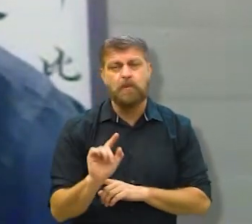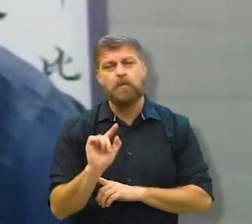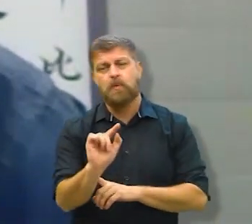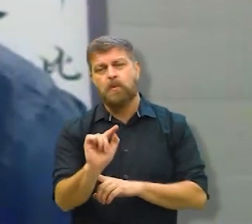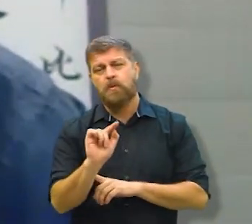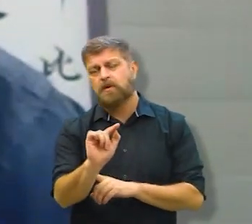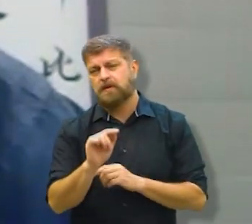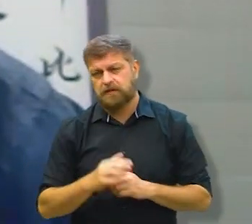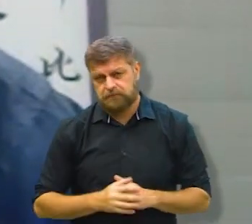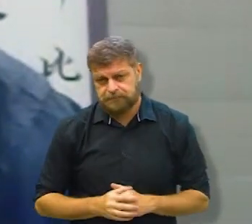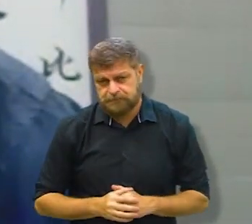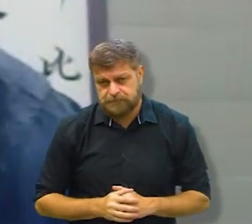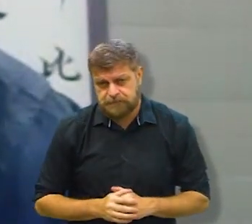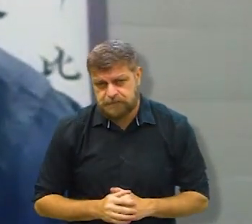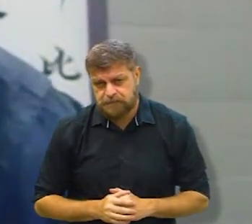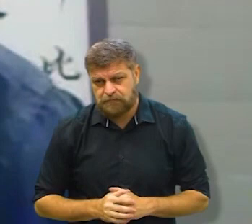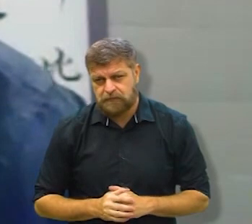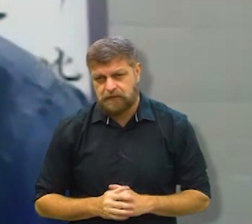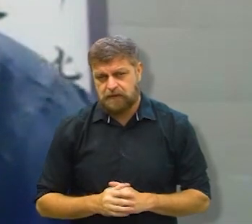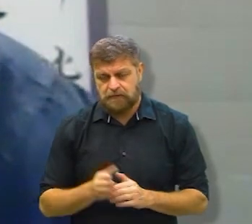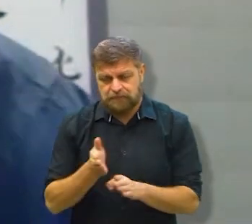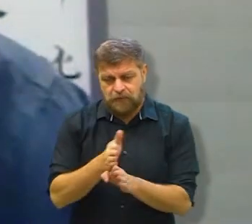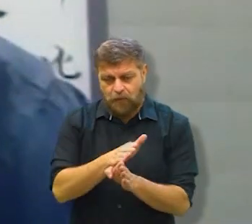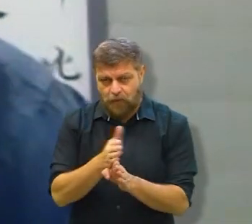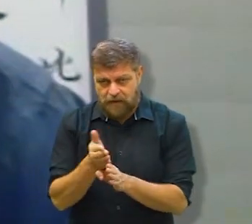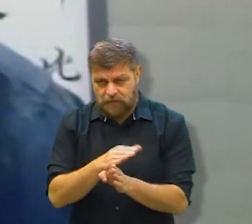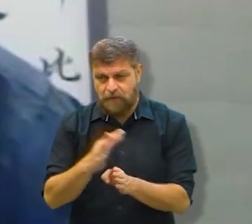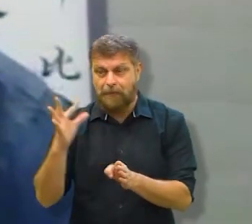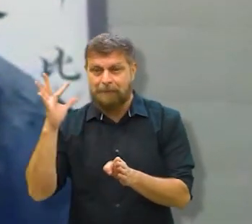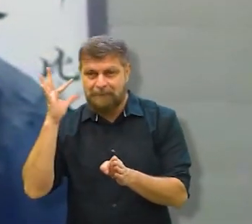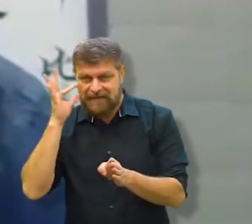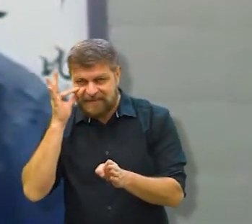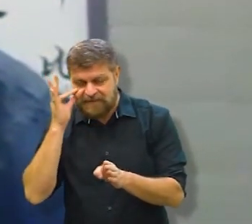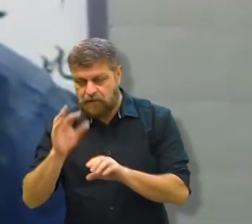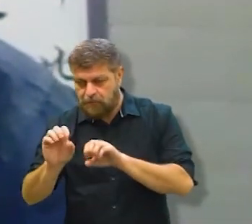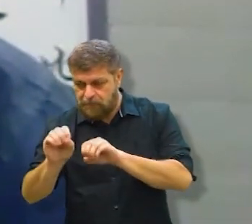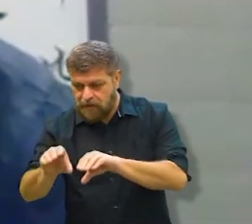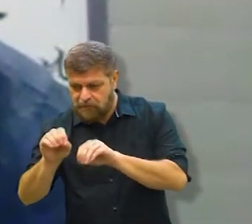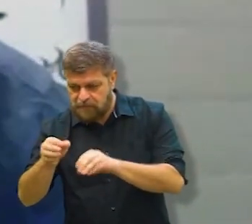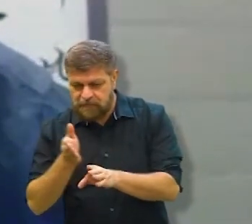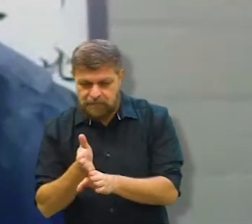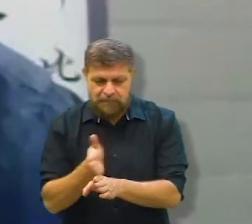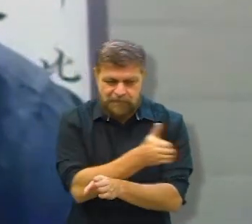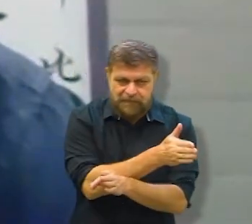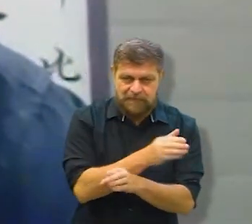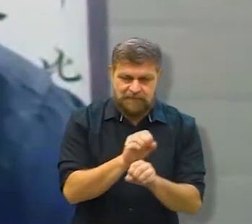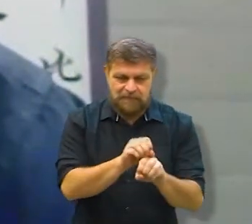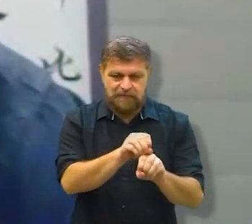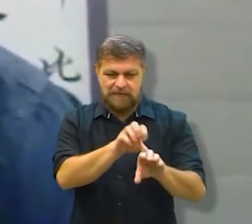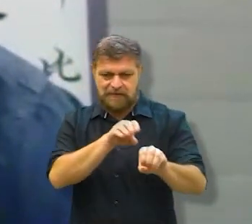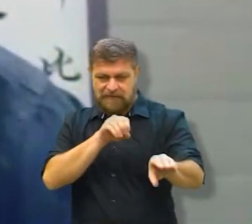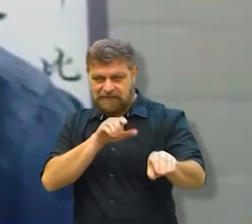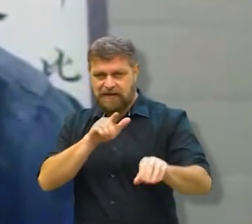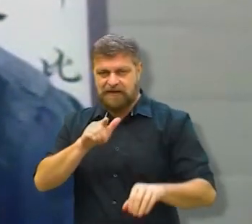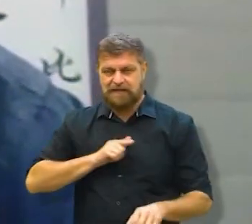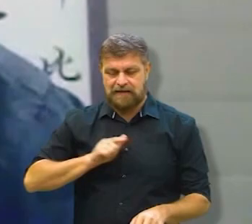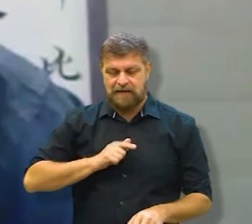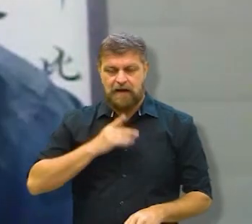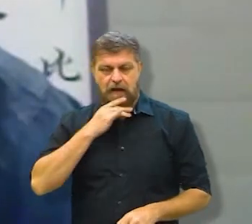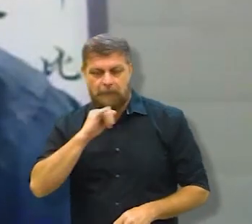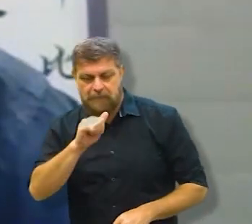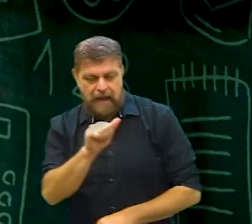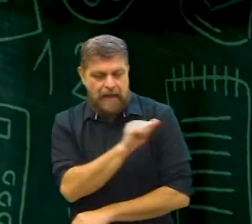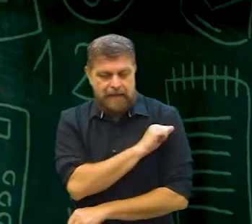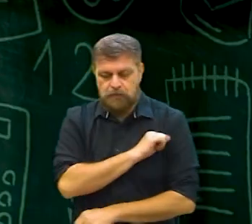esse fator de que o híbrido, que era alguma coisa que amedrontava professores e alunos